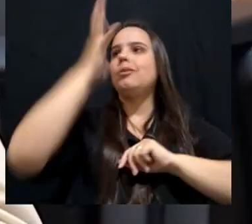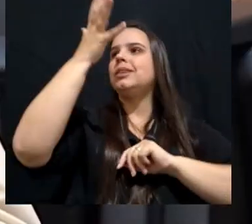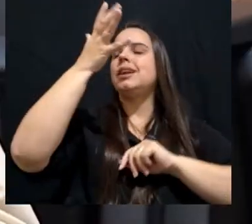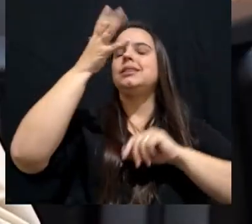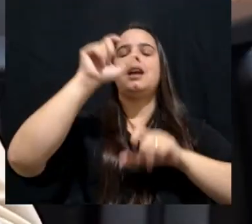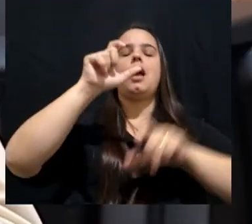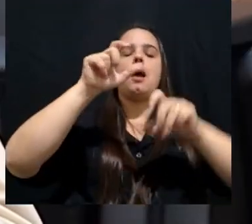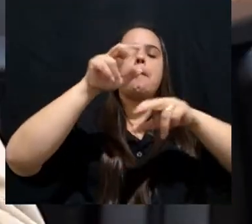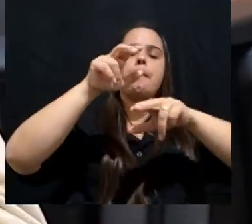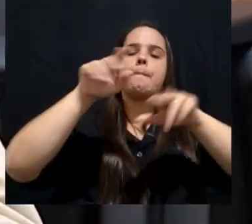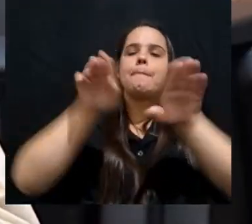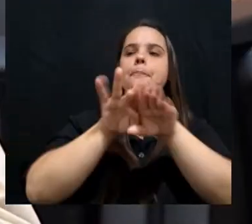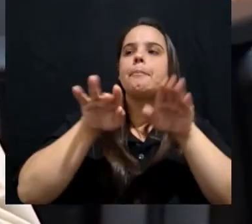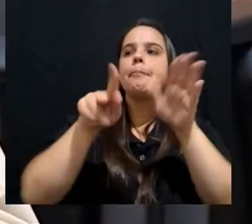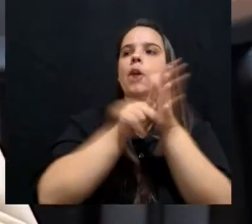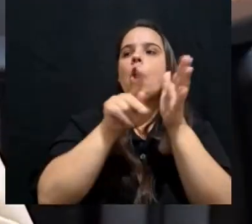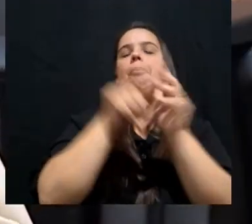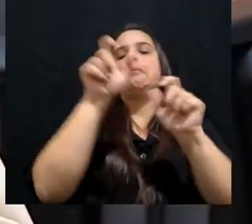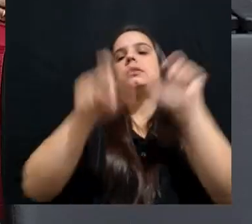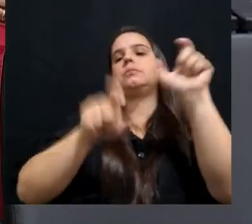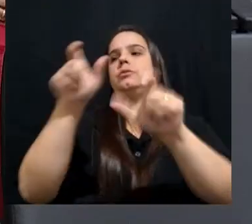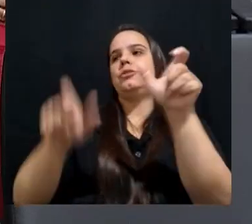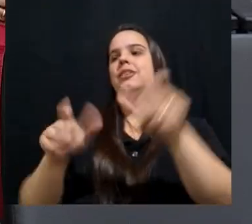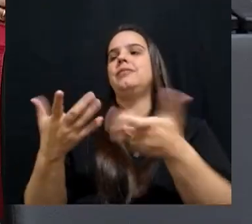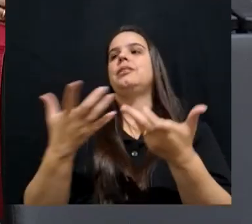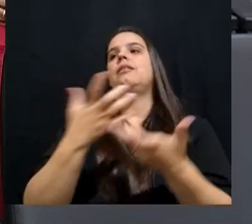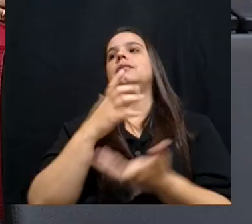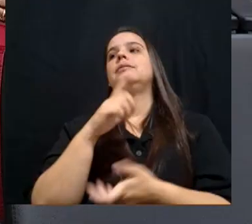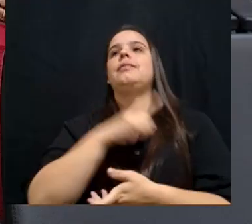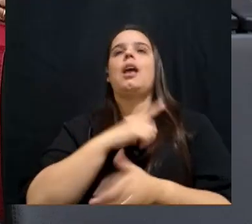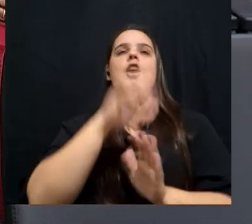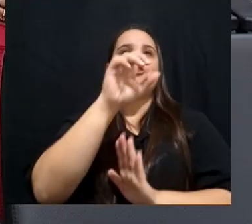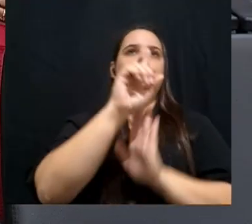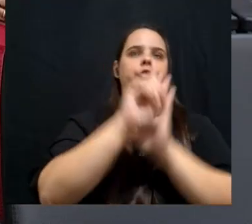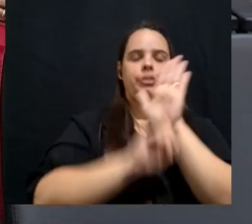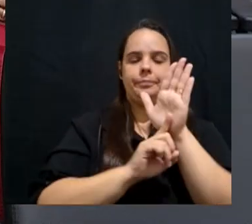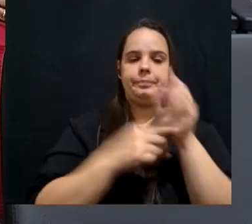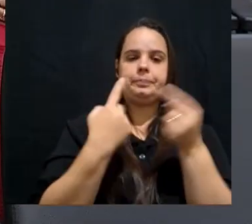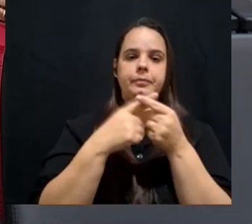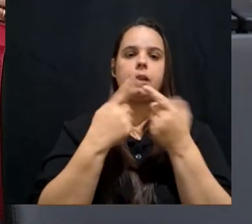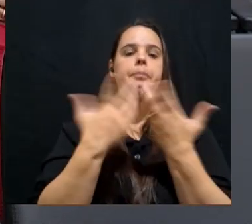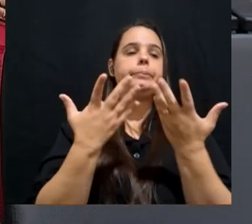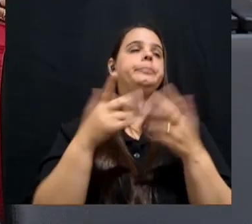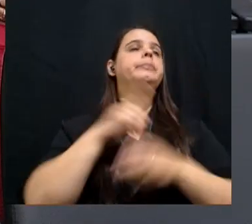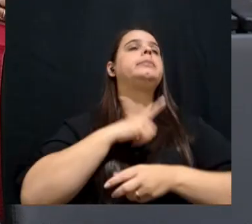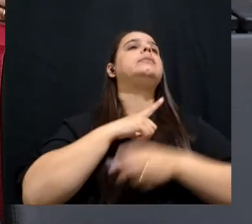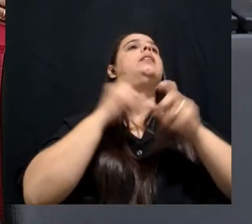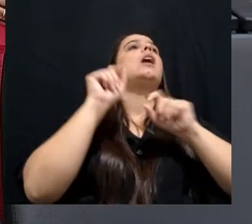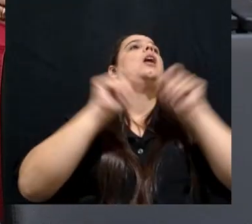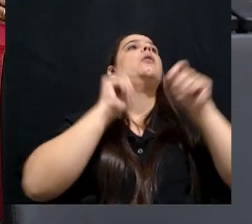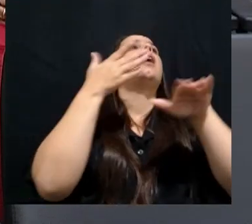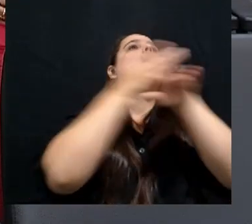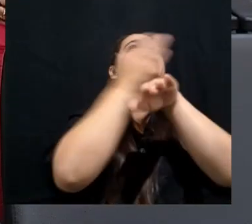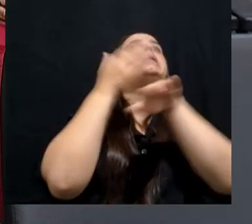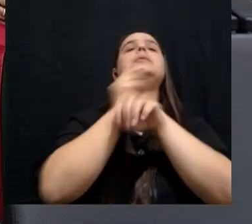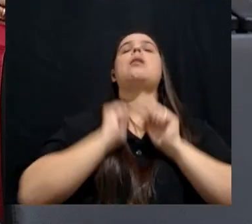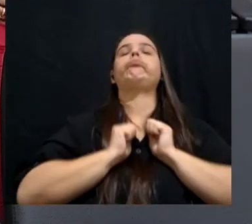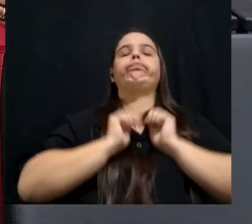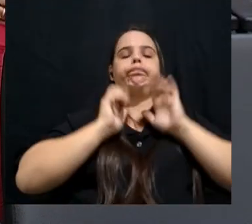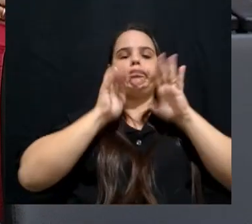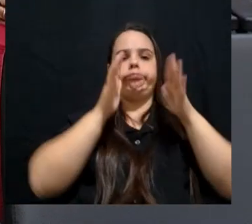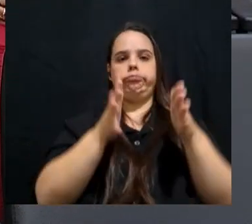para isso, que a coisa venha funcionar. E também tem essa participação ativa mesmo, né, vereador, de